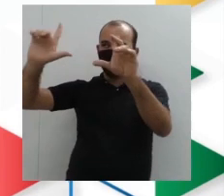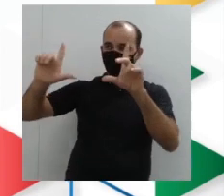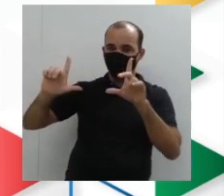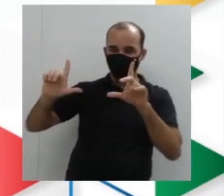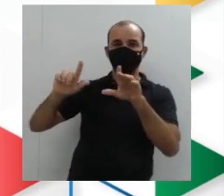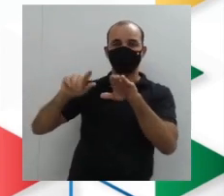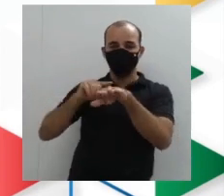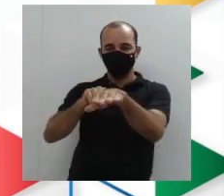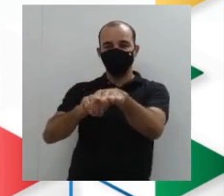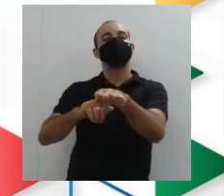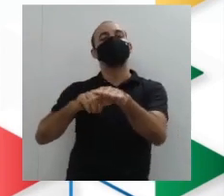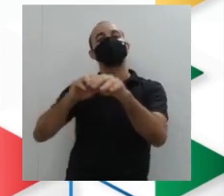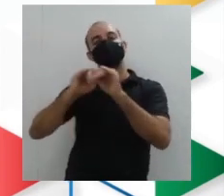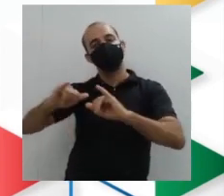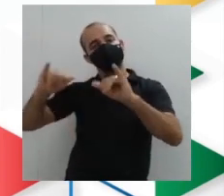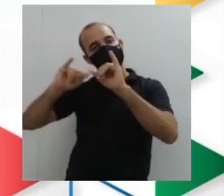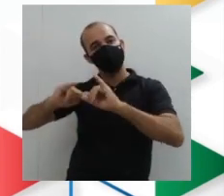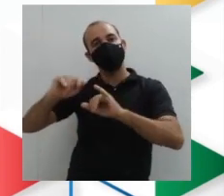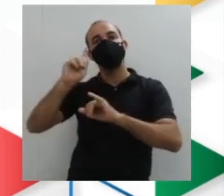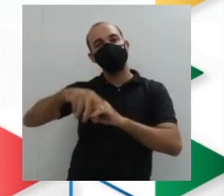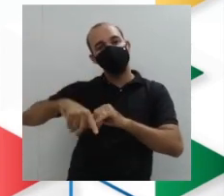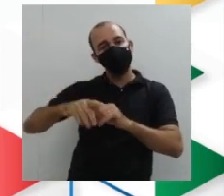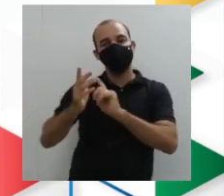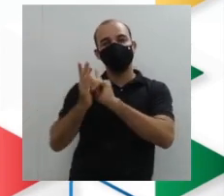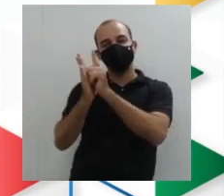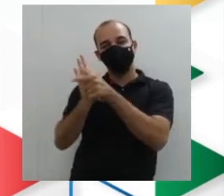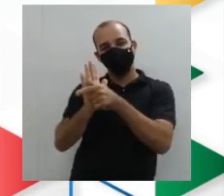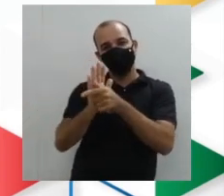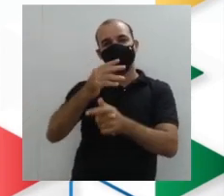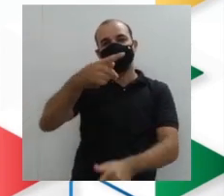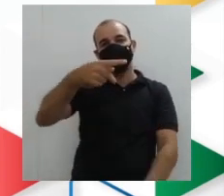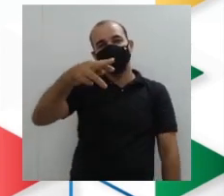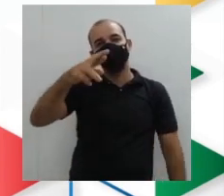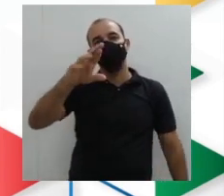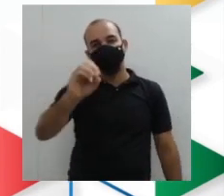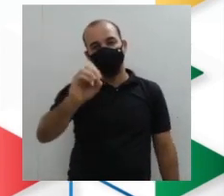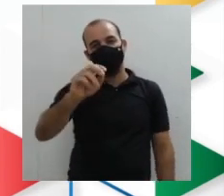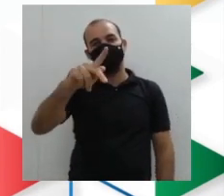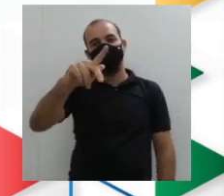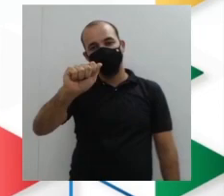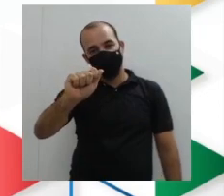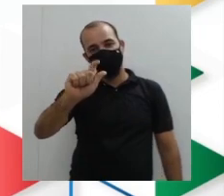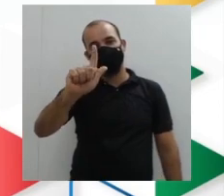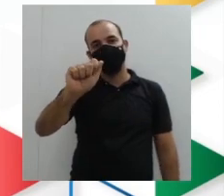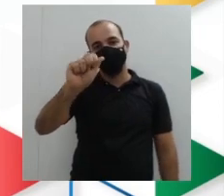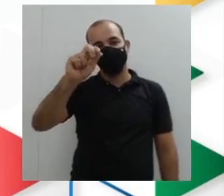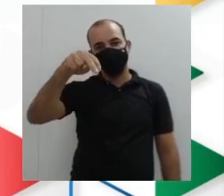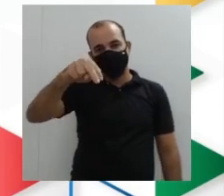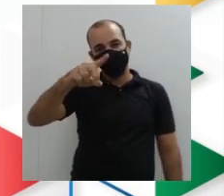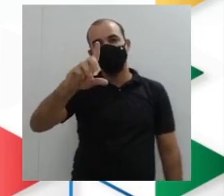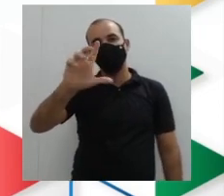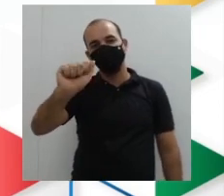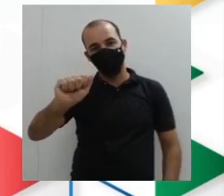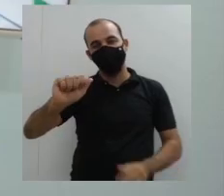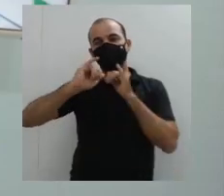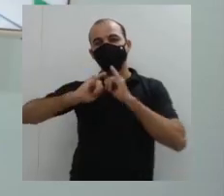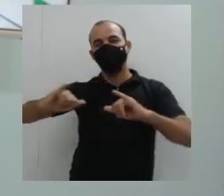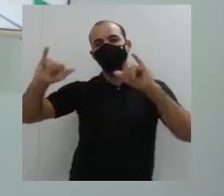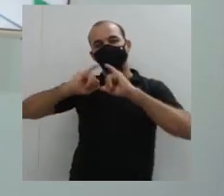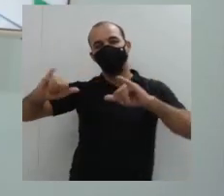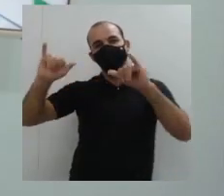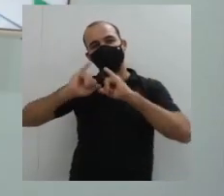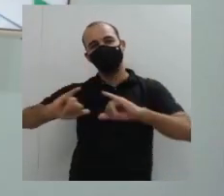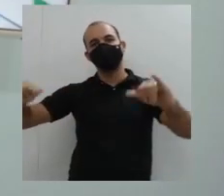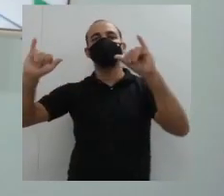onde pode circular a propaganda, propagar uma informação. Vejam